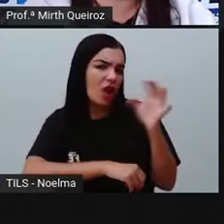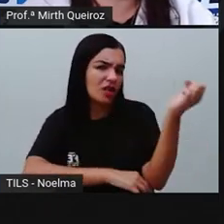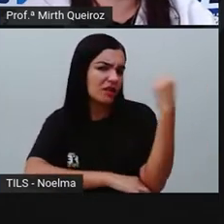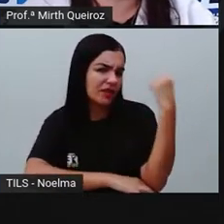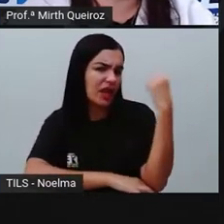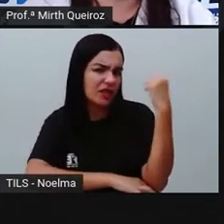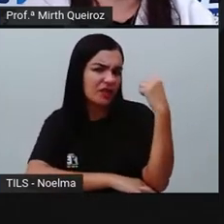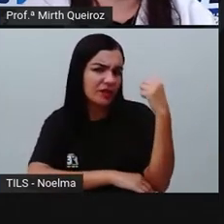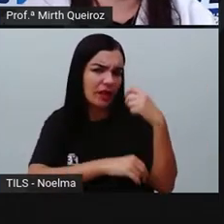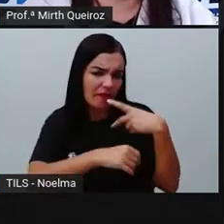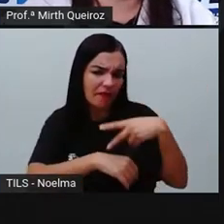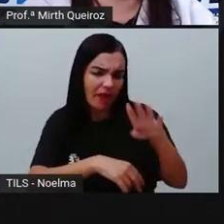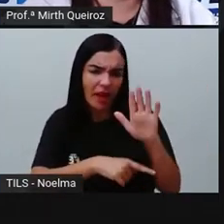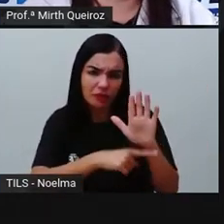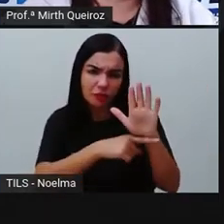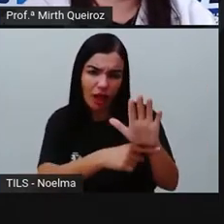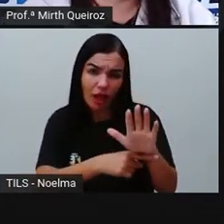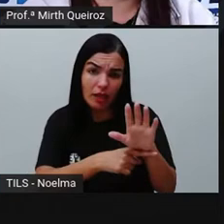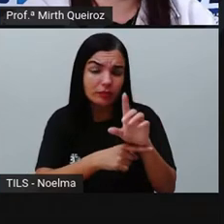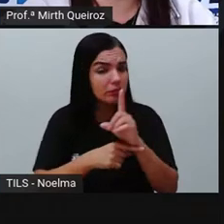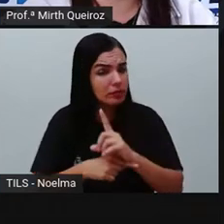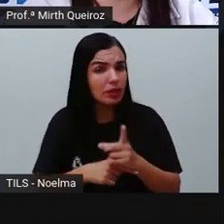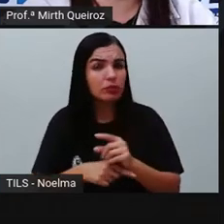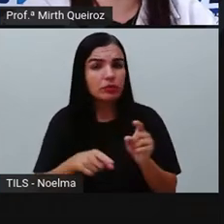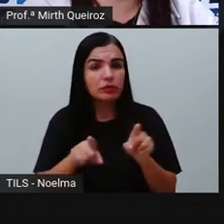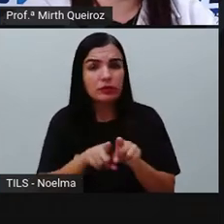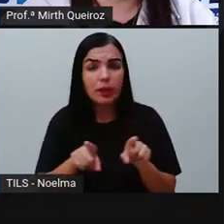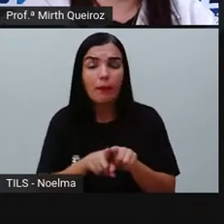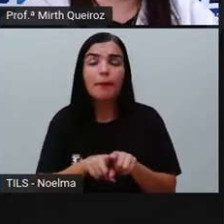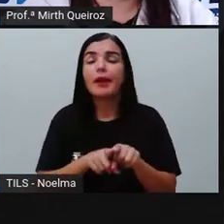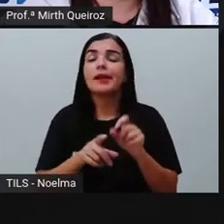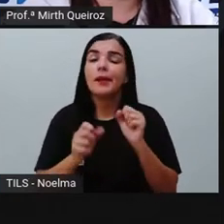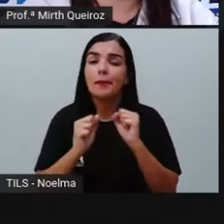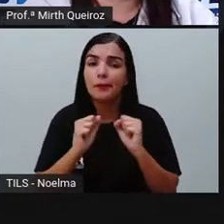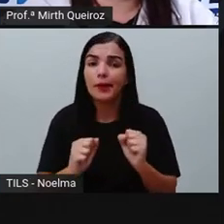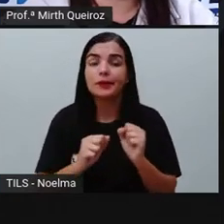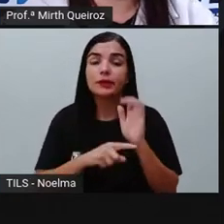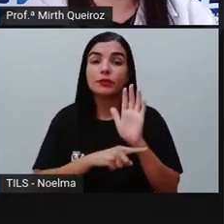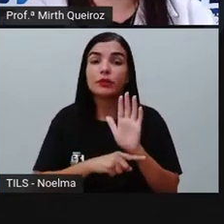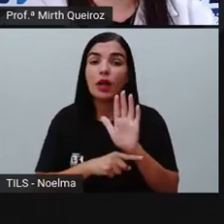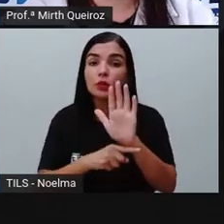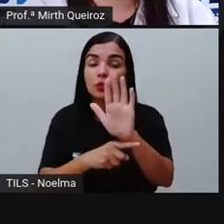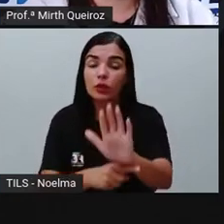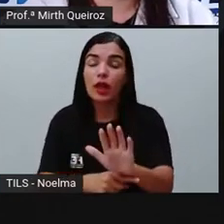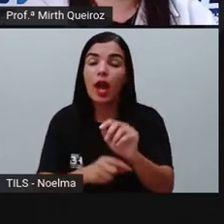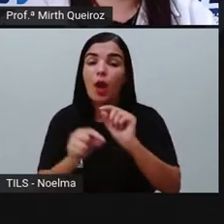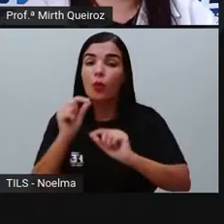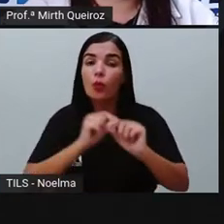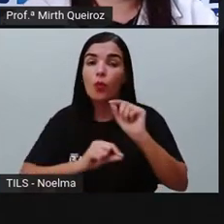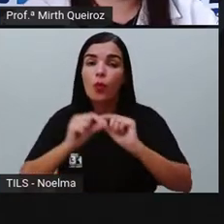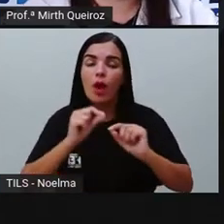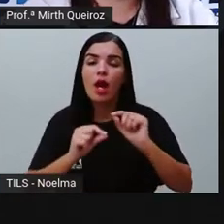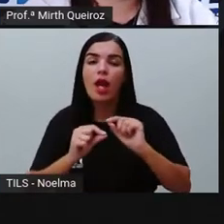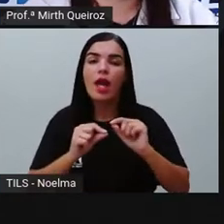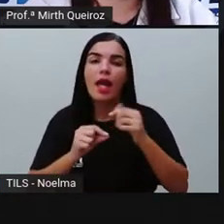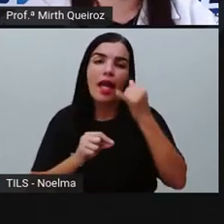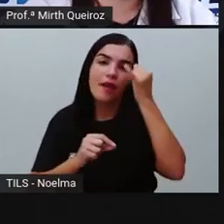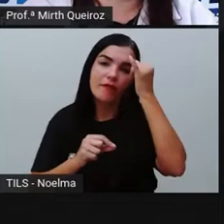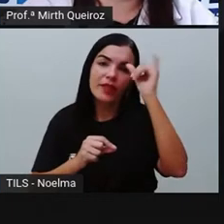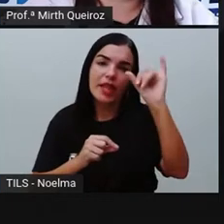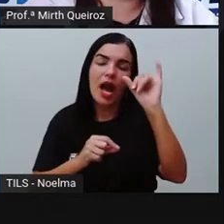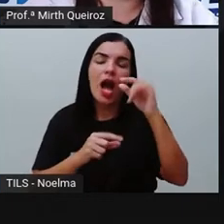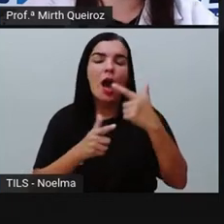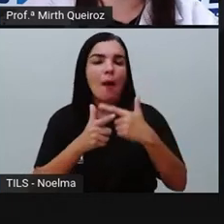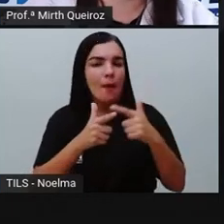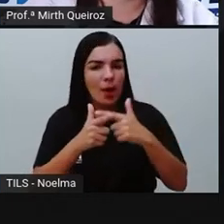atividade física é uma forte ferramenta contra esse tipo de doença, vamos dizer assim,